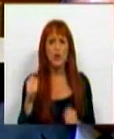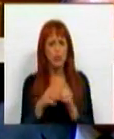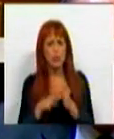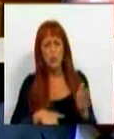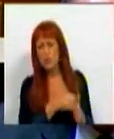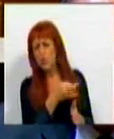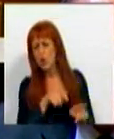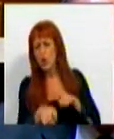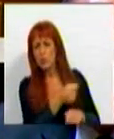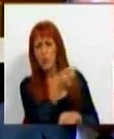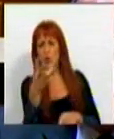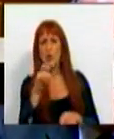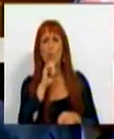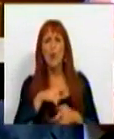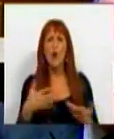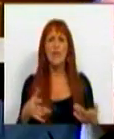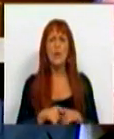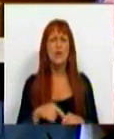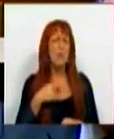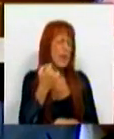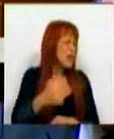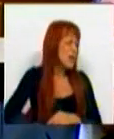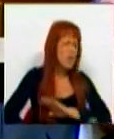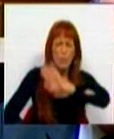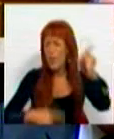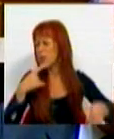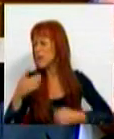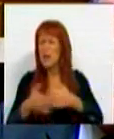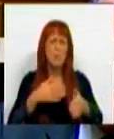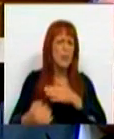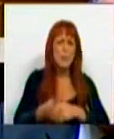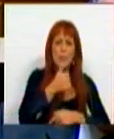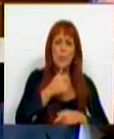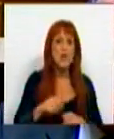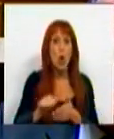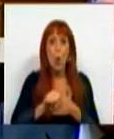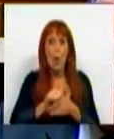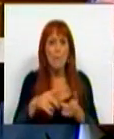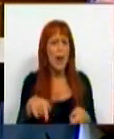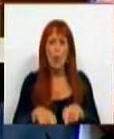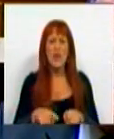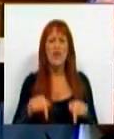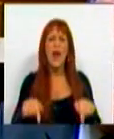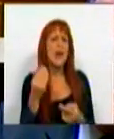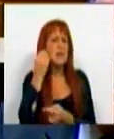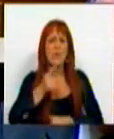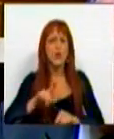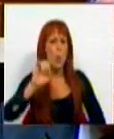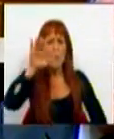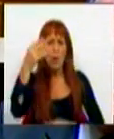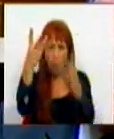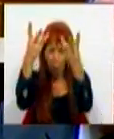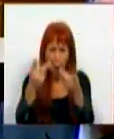senhores deputados, pode-vos custar. Podem negar, podem dizer o que quiserem. Não apagam este facto. Este é, sim, o